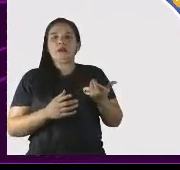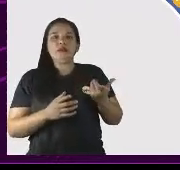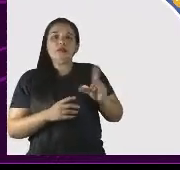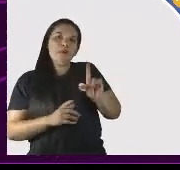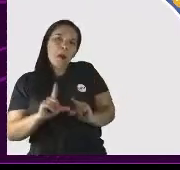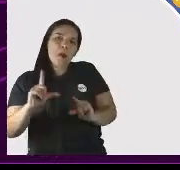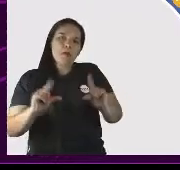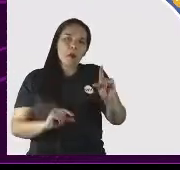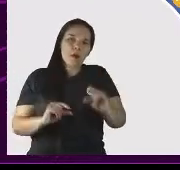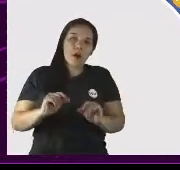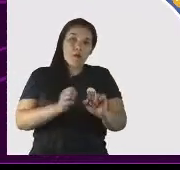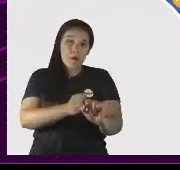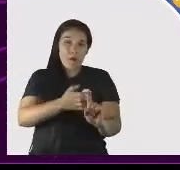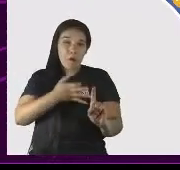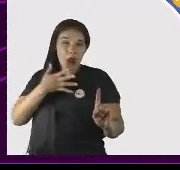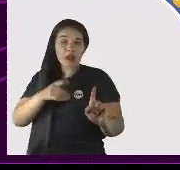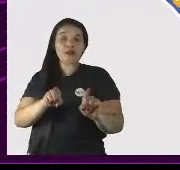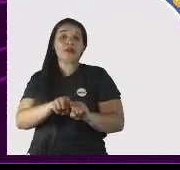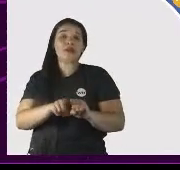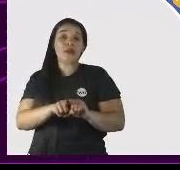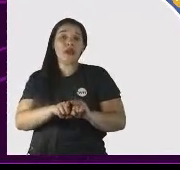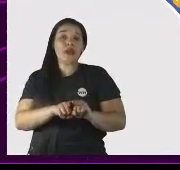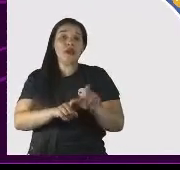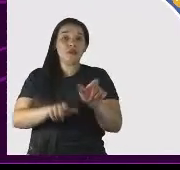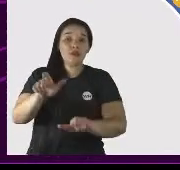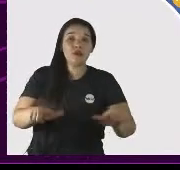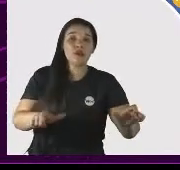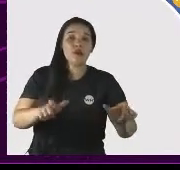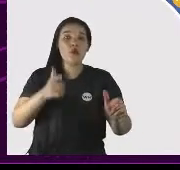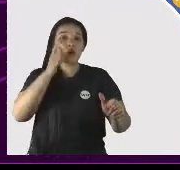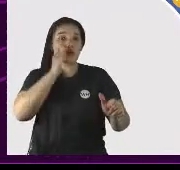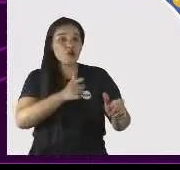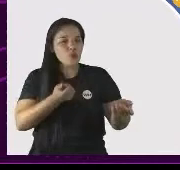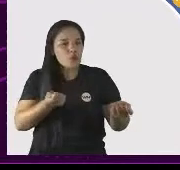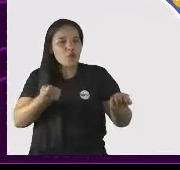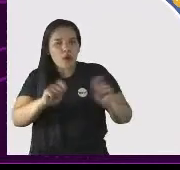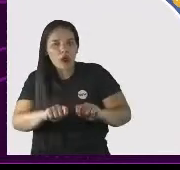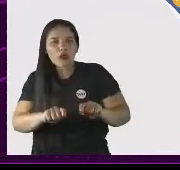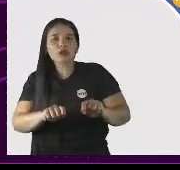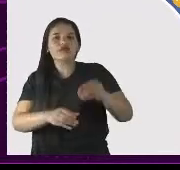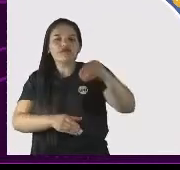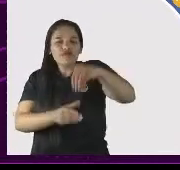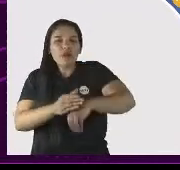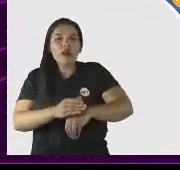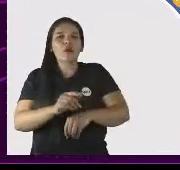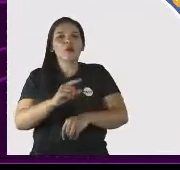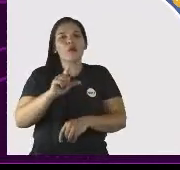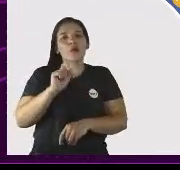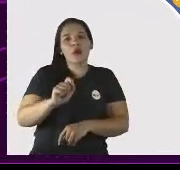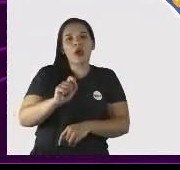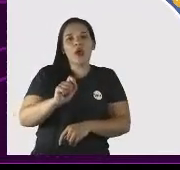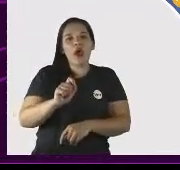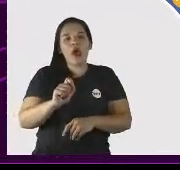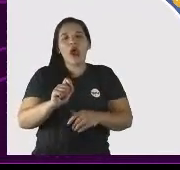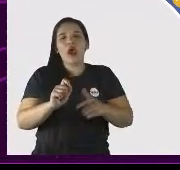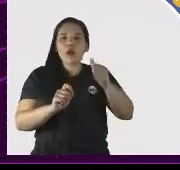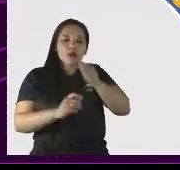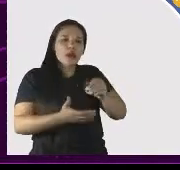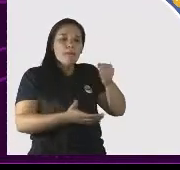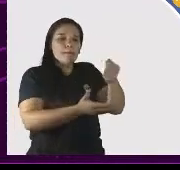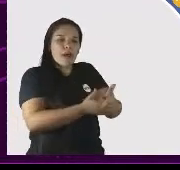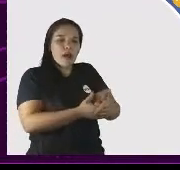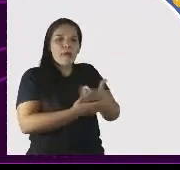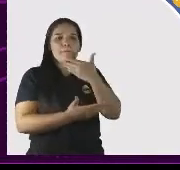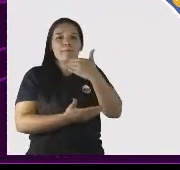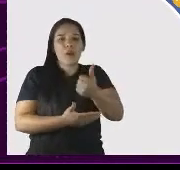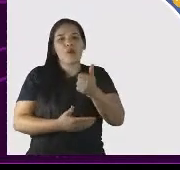aumentamos o leque de alternativas para que os nossos clientes tenham capacidade de dentro daquilo que cabe dentro do seu bolso achar o que é